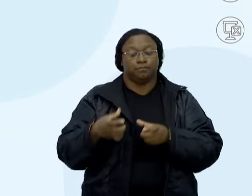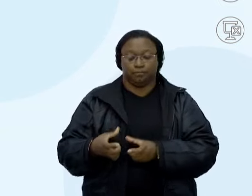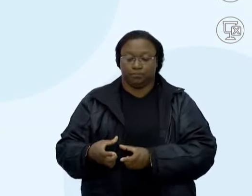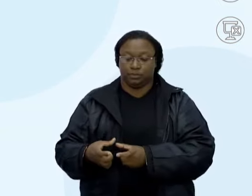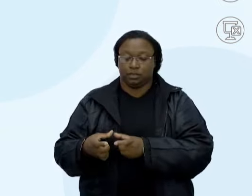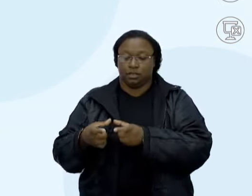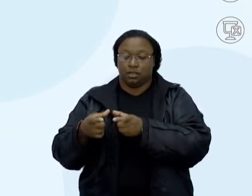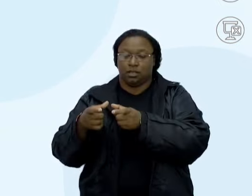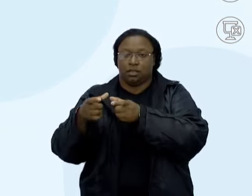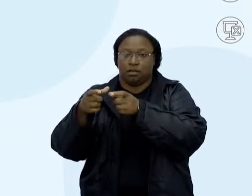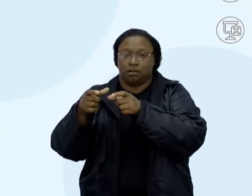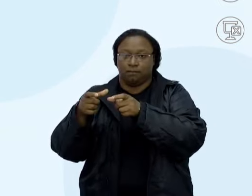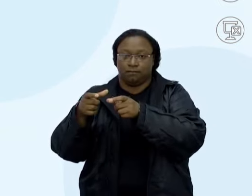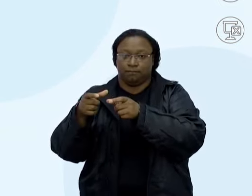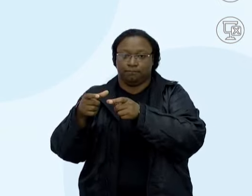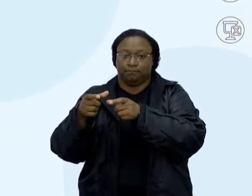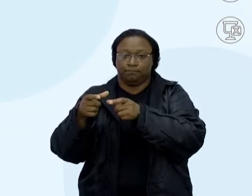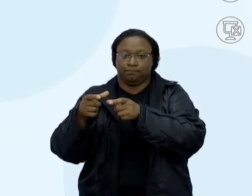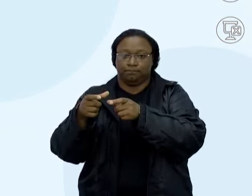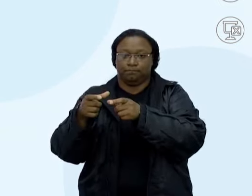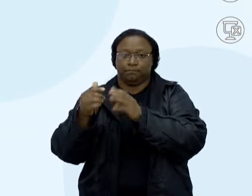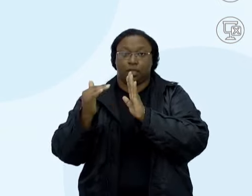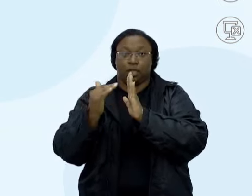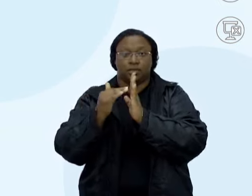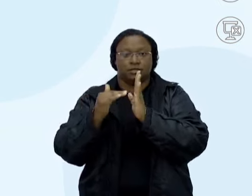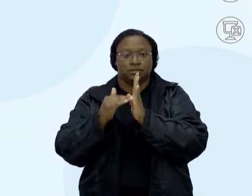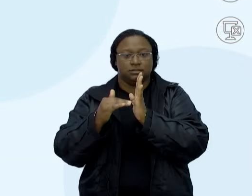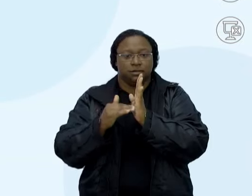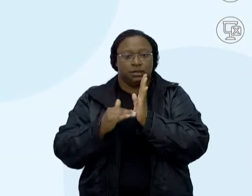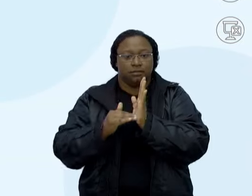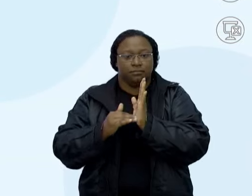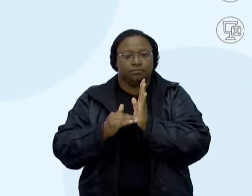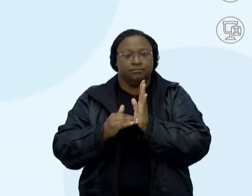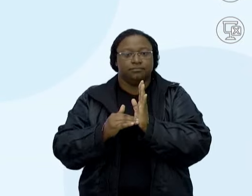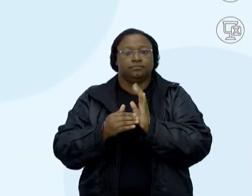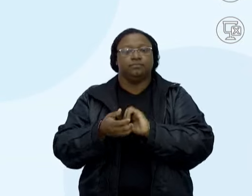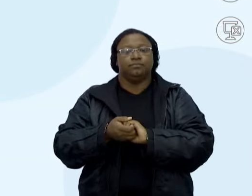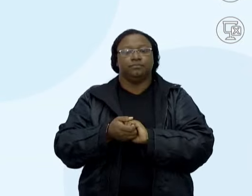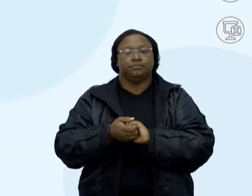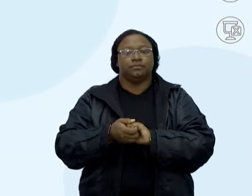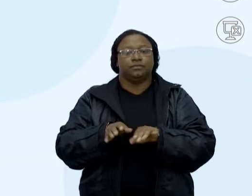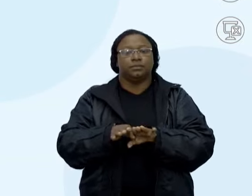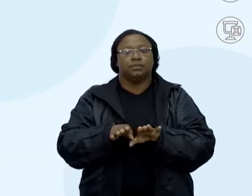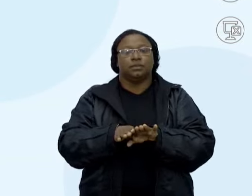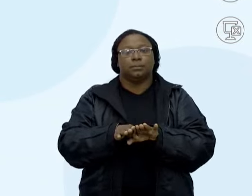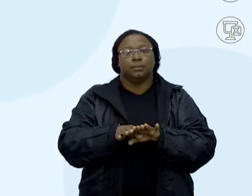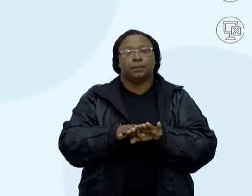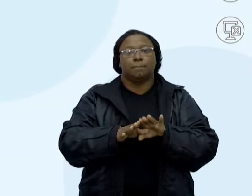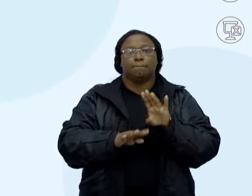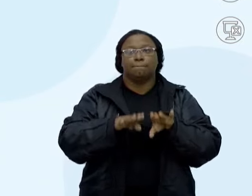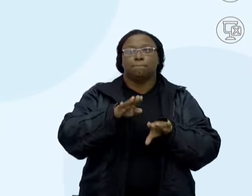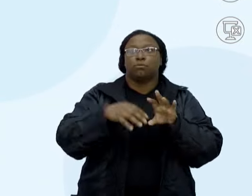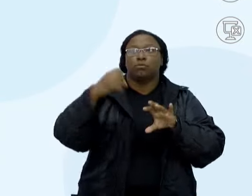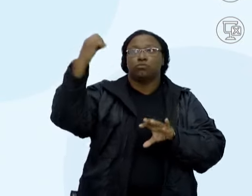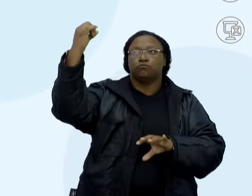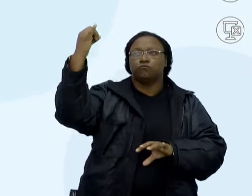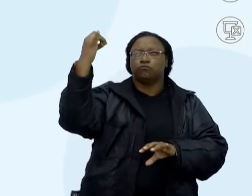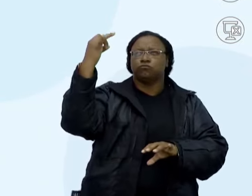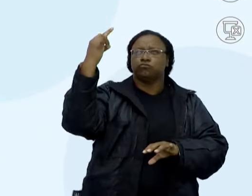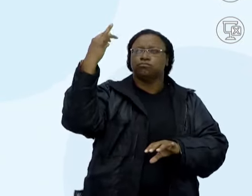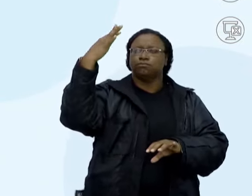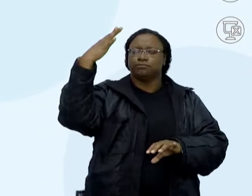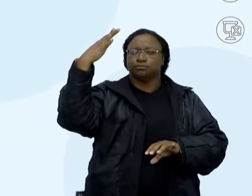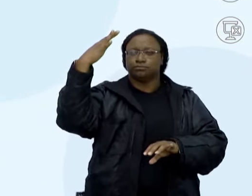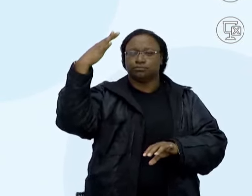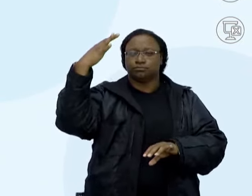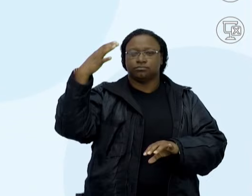PET em escala, será que dá para fazer? E o equivalente de uma lâmpada elétrica, como eu